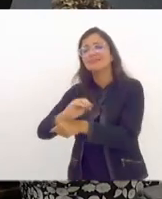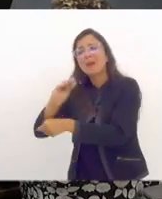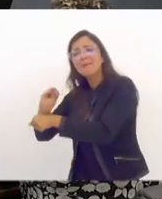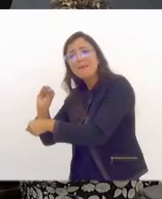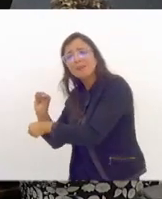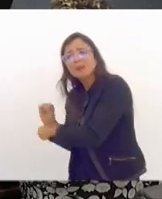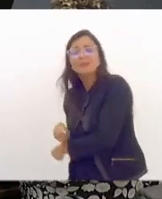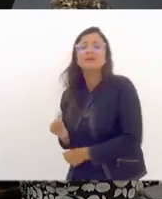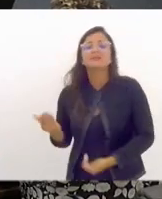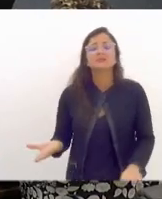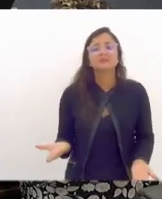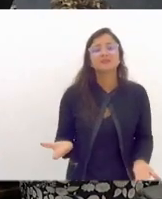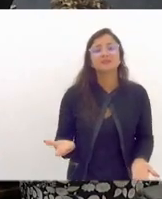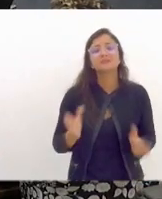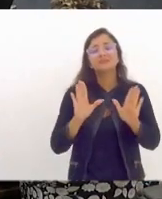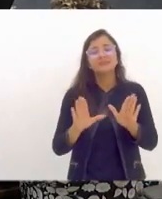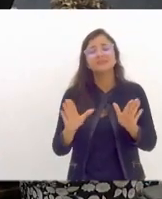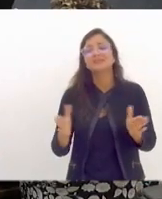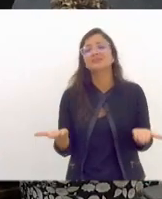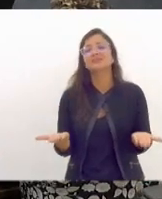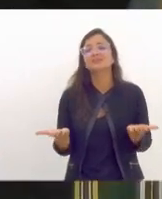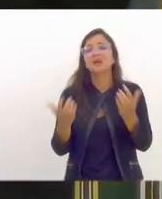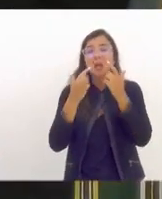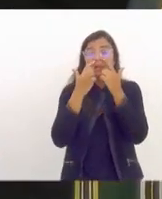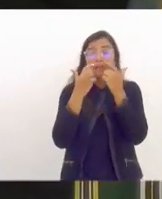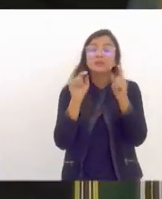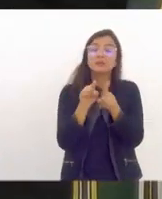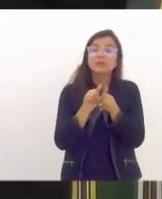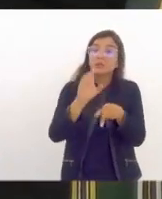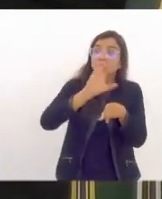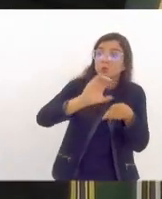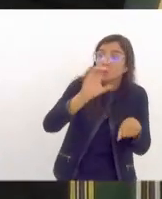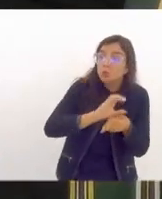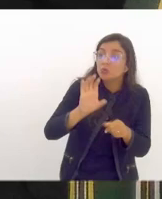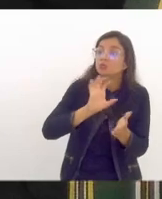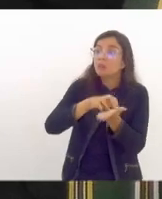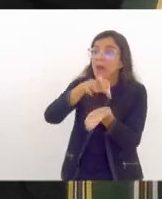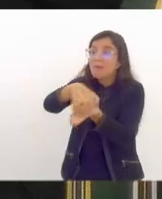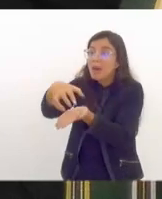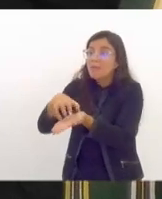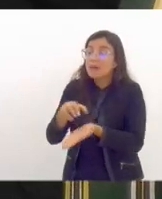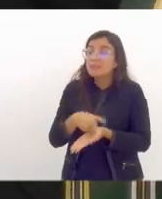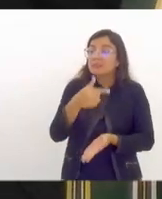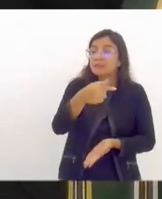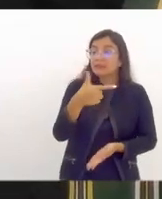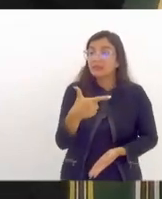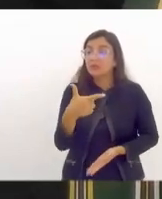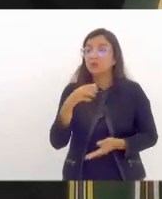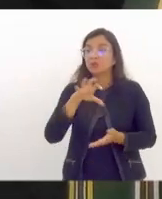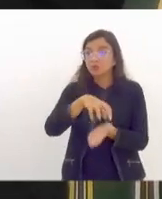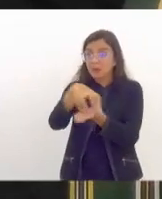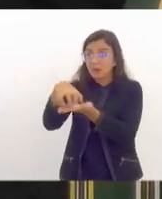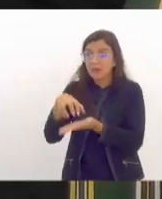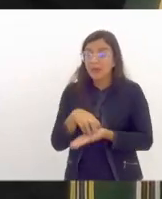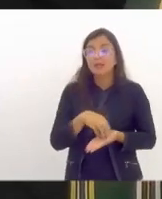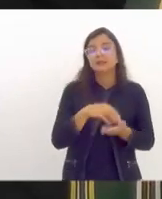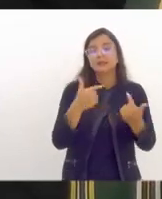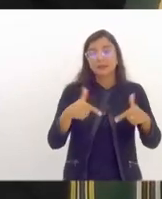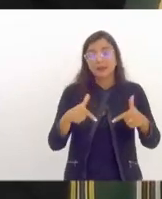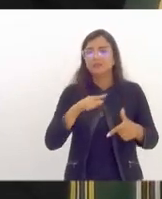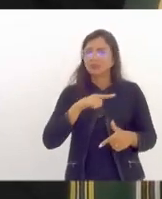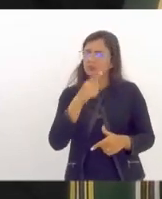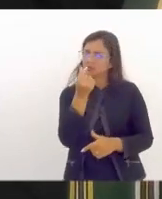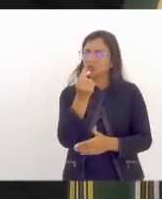por conta das monstras e cursos criava mais 72 postos de trabalhos com remuneração